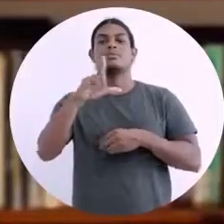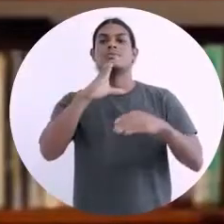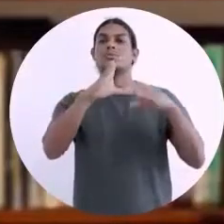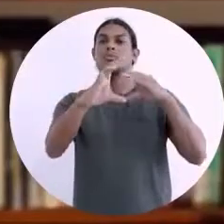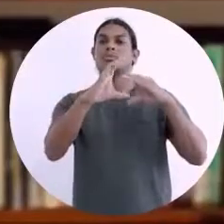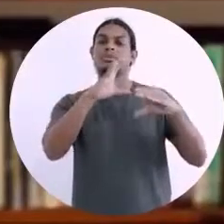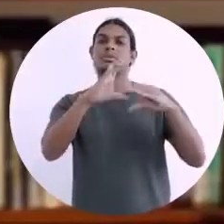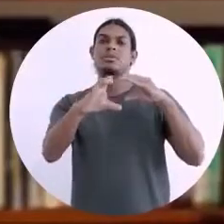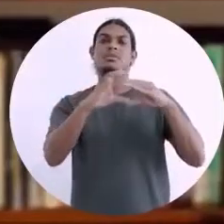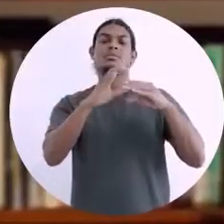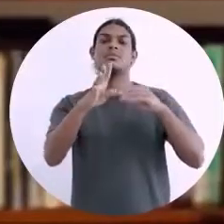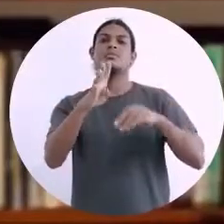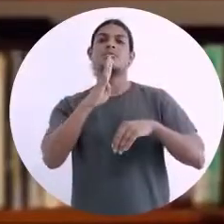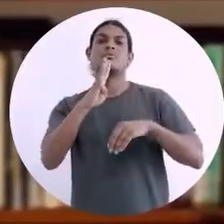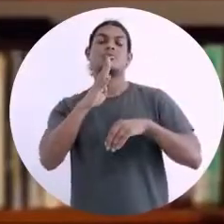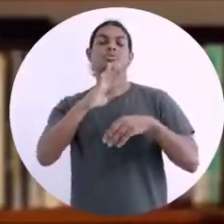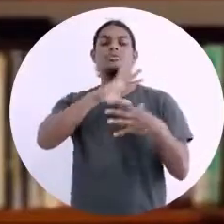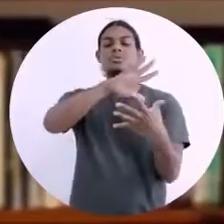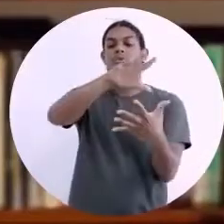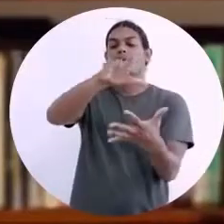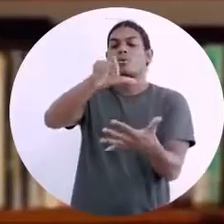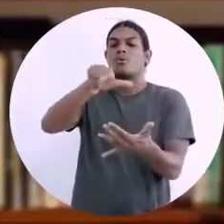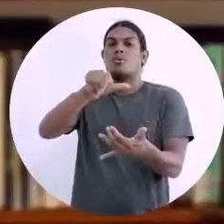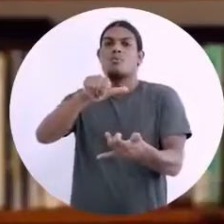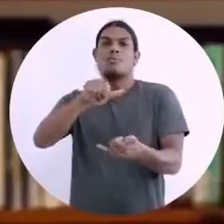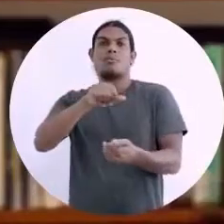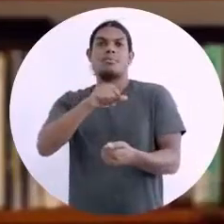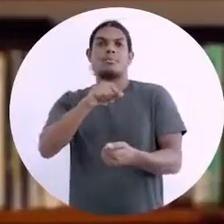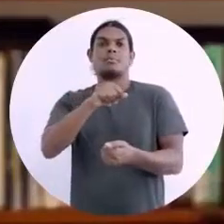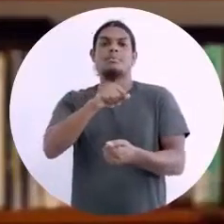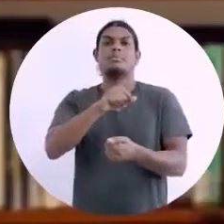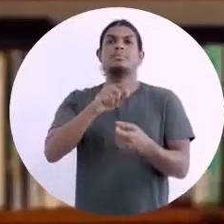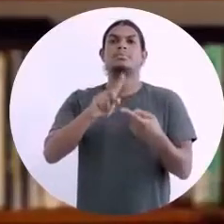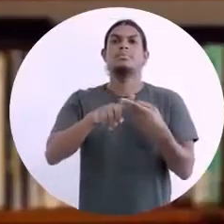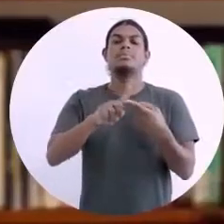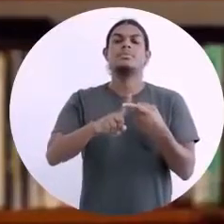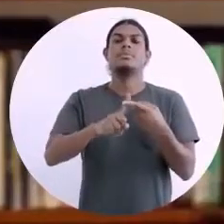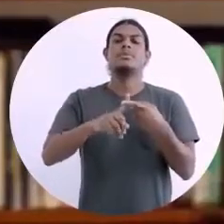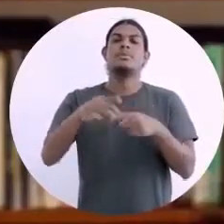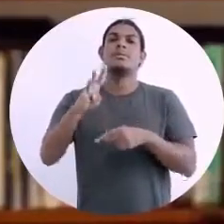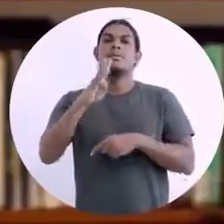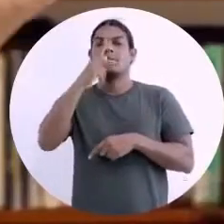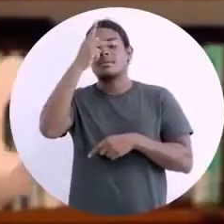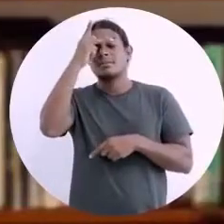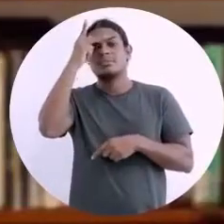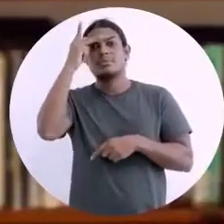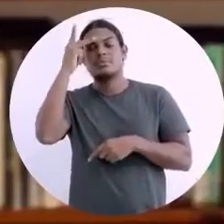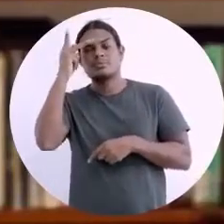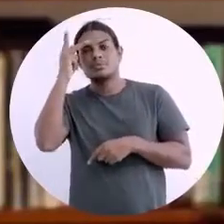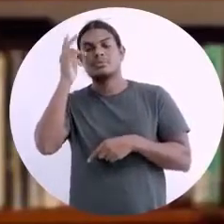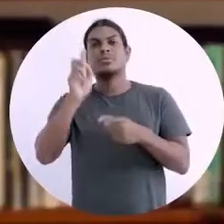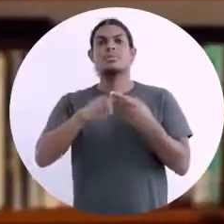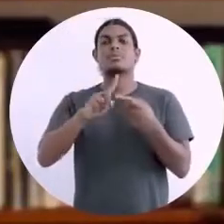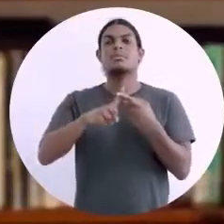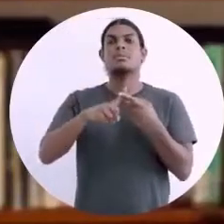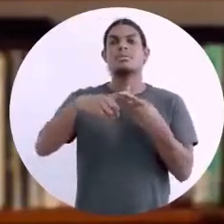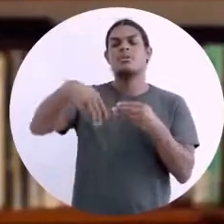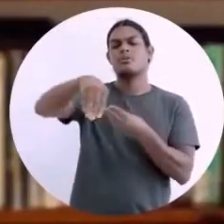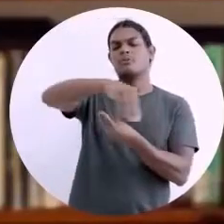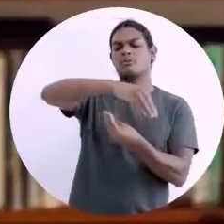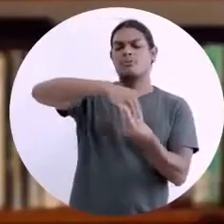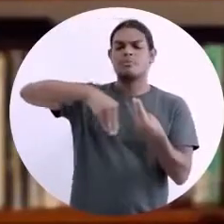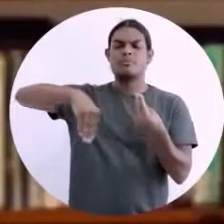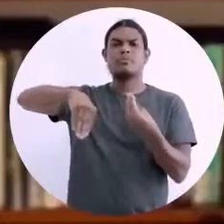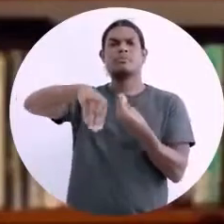seu universo. Então, o mundo, além das pessoas e de quem o criou, e dele mesmo, o mundo que o cercava.